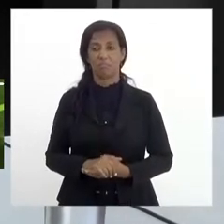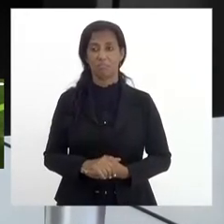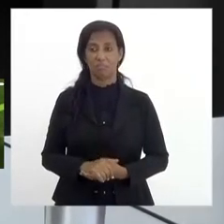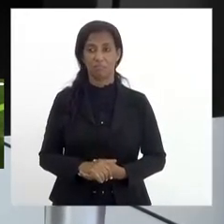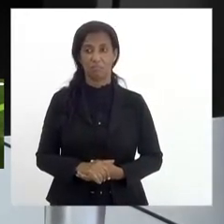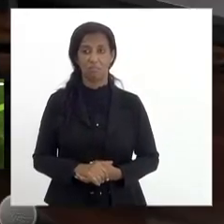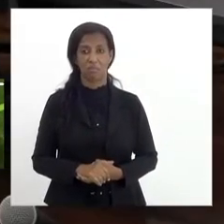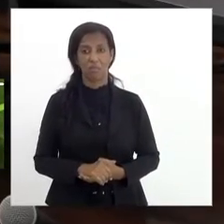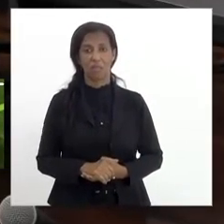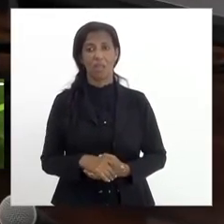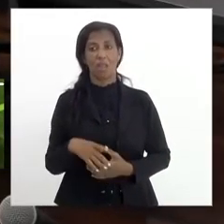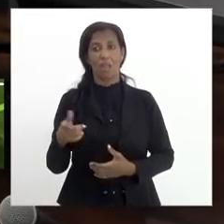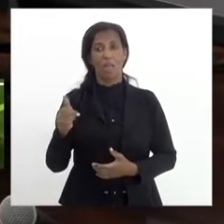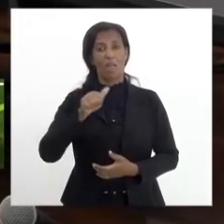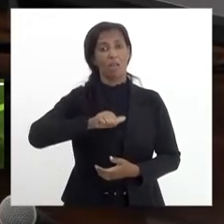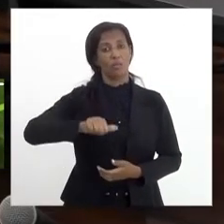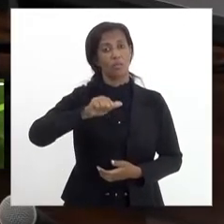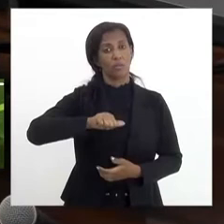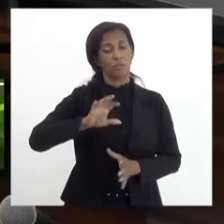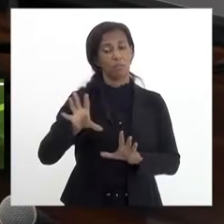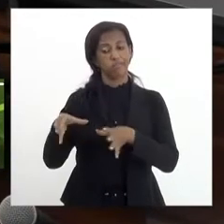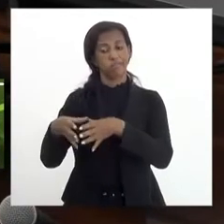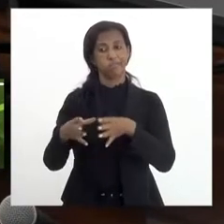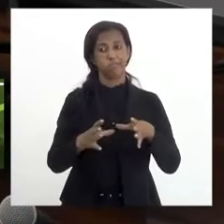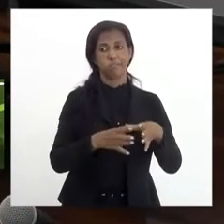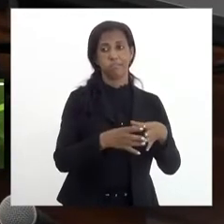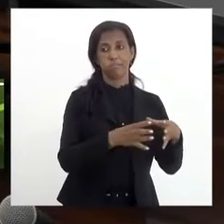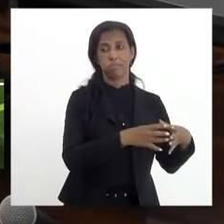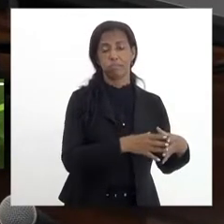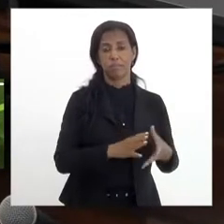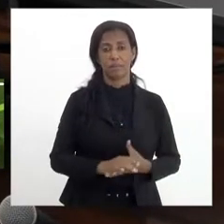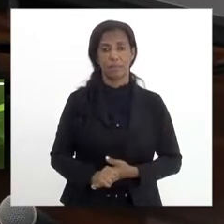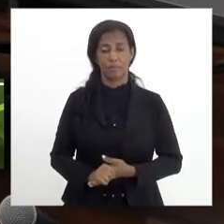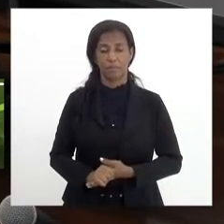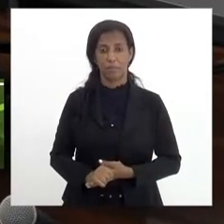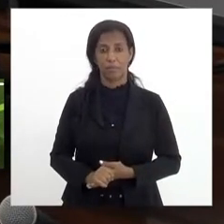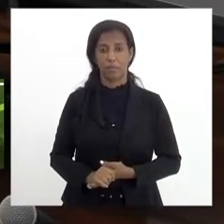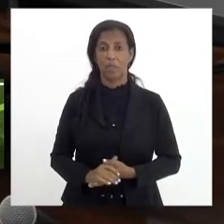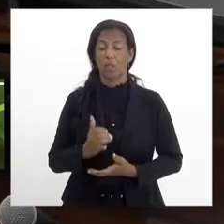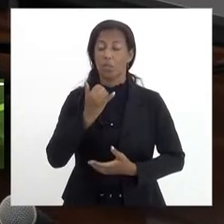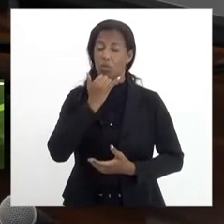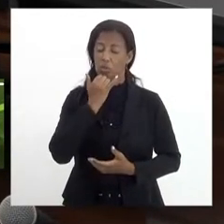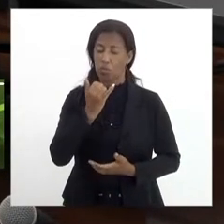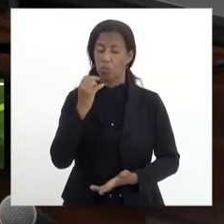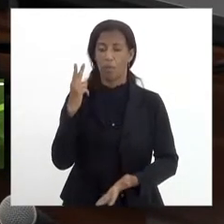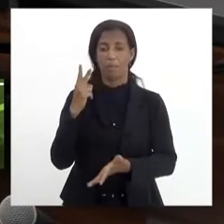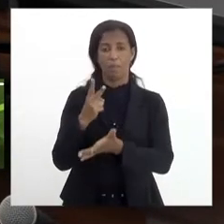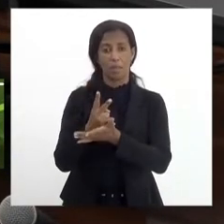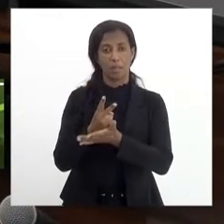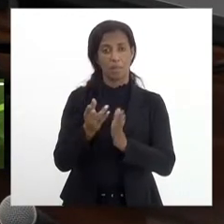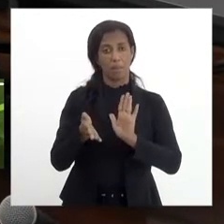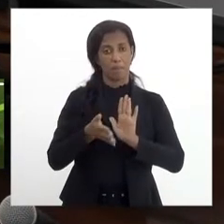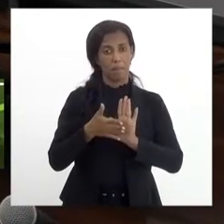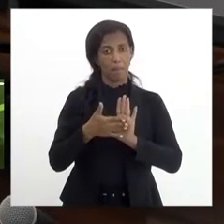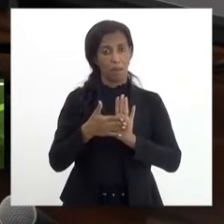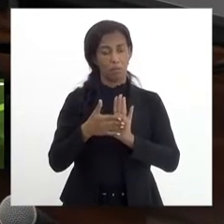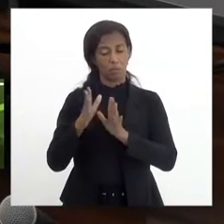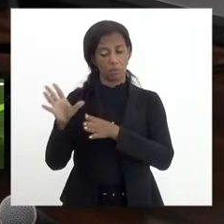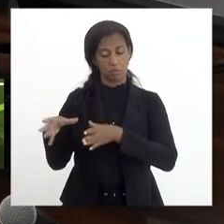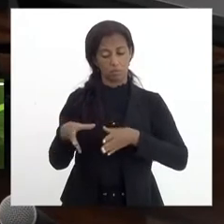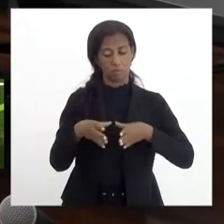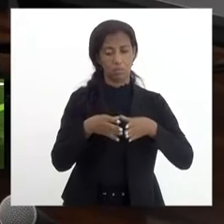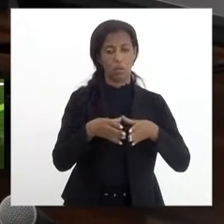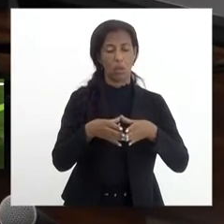E é em questão de associações de classe. Mas sempre que esse projeto vem à pauta, deputado Ming, o autor geralmente usa